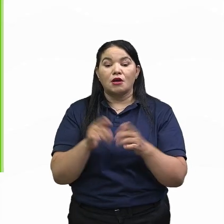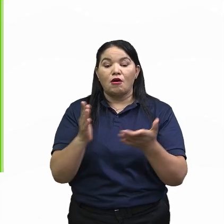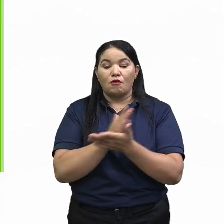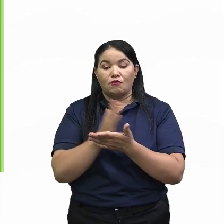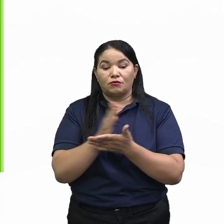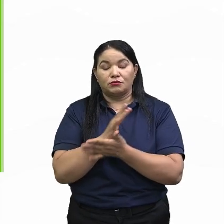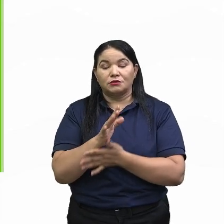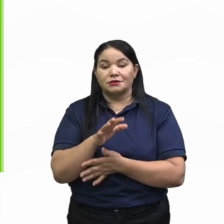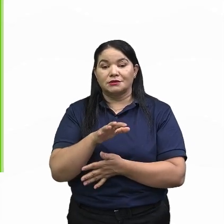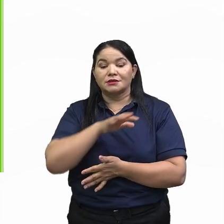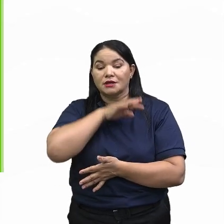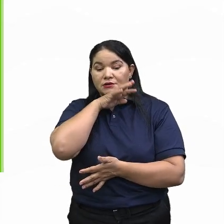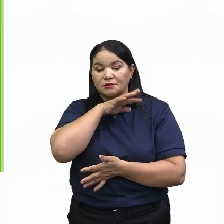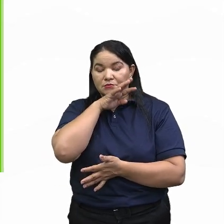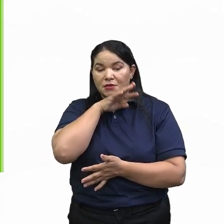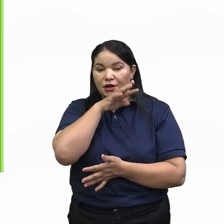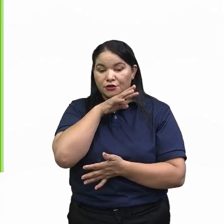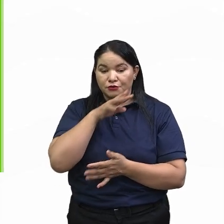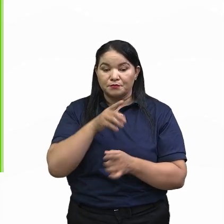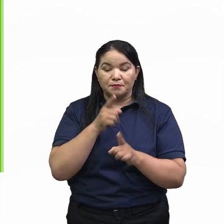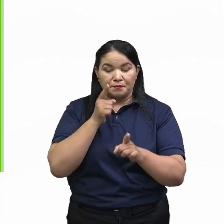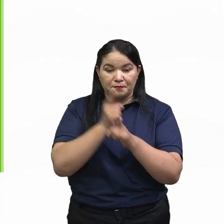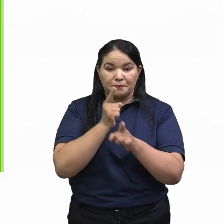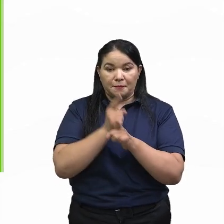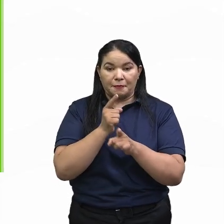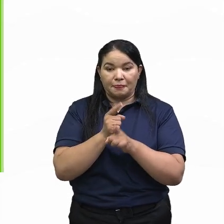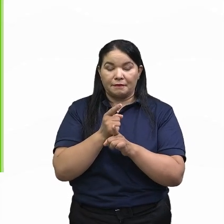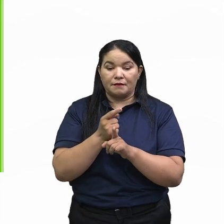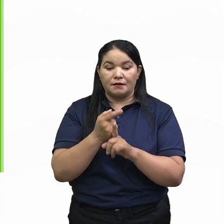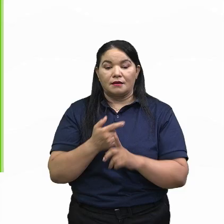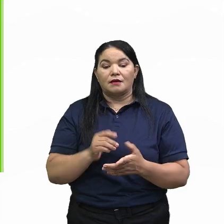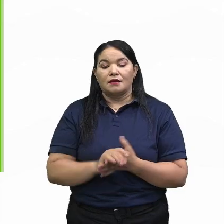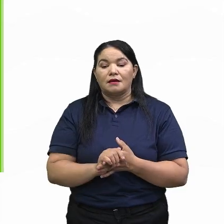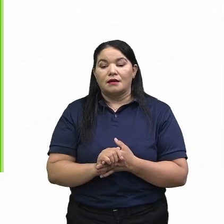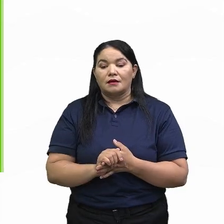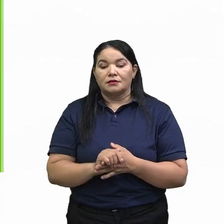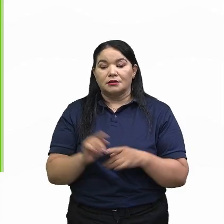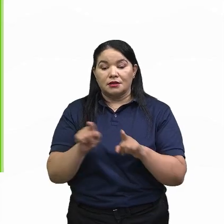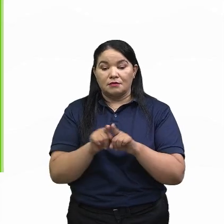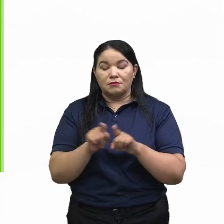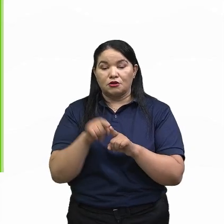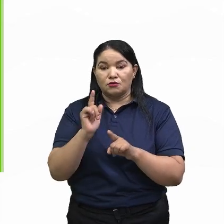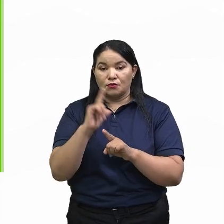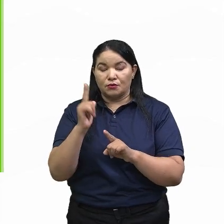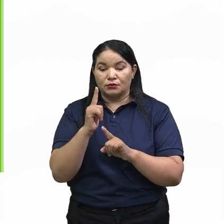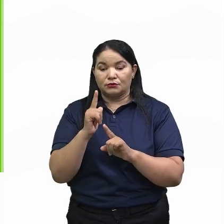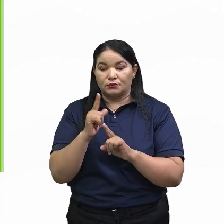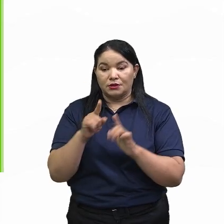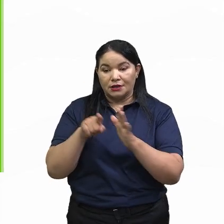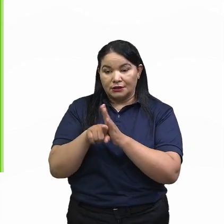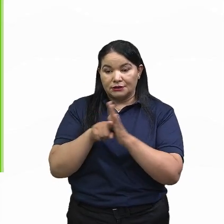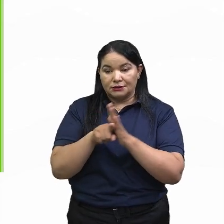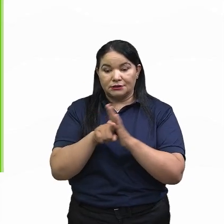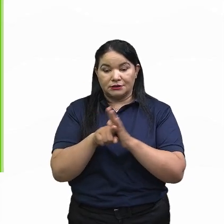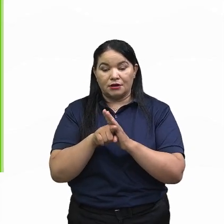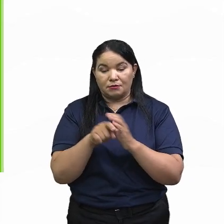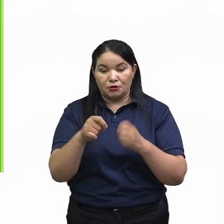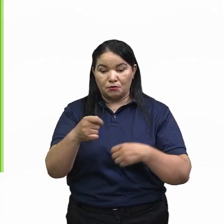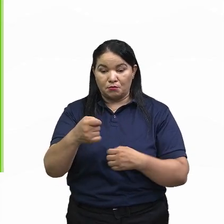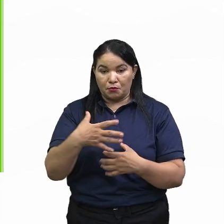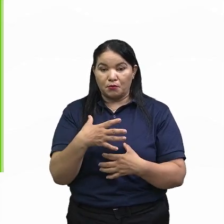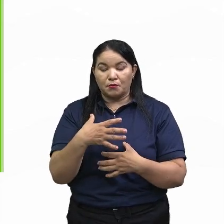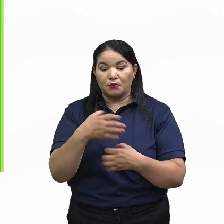localizar as presas, certo? E também temos ali uma imagem do exame de ultrassonografia, que é feito